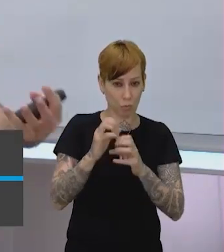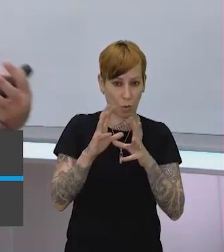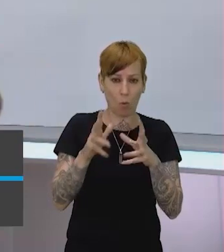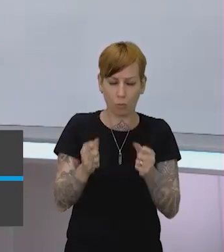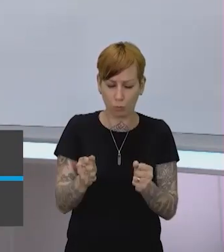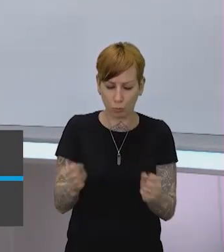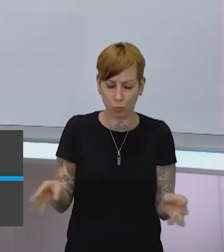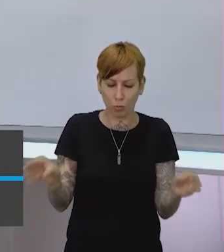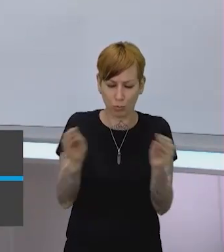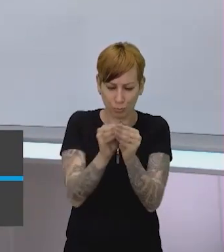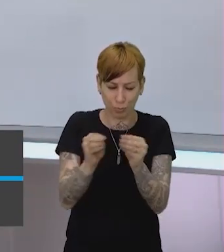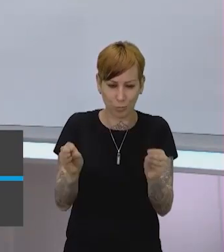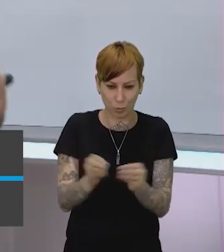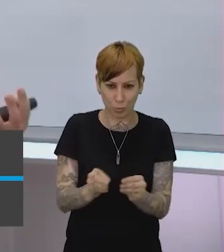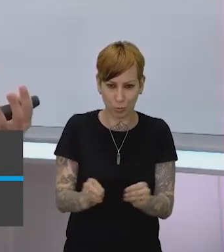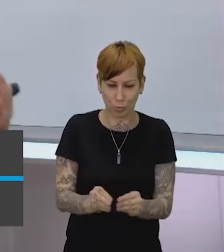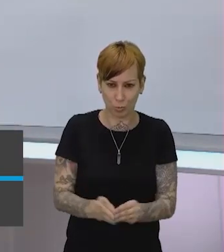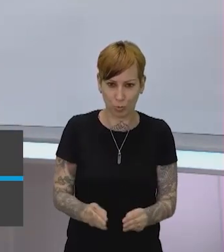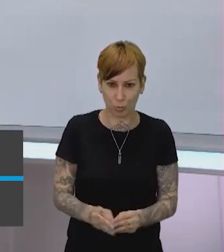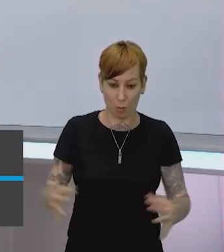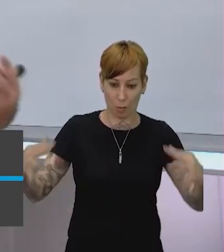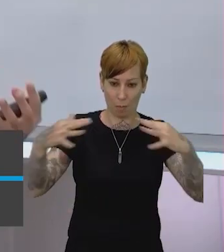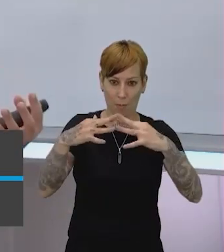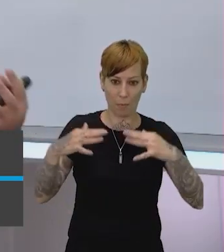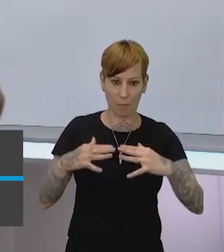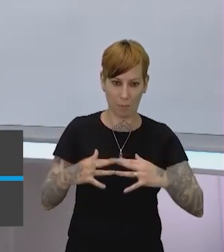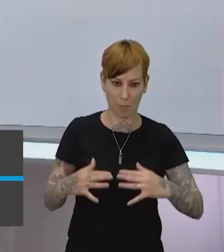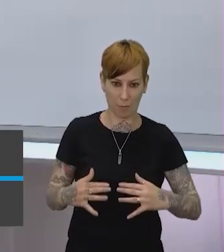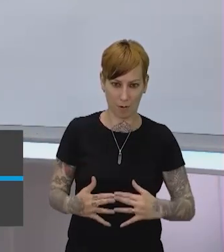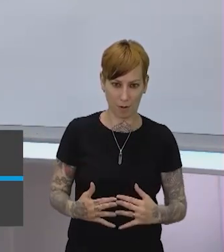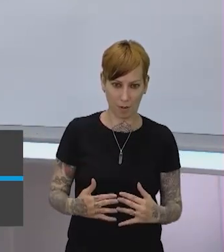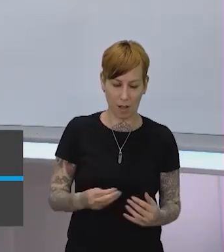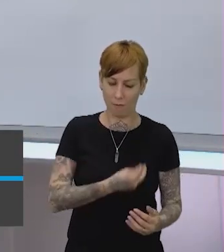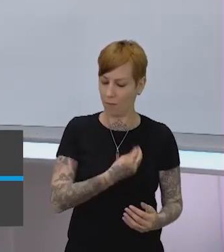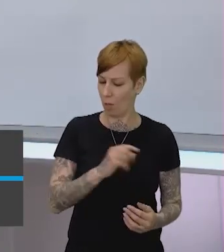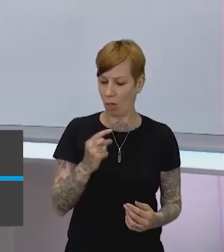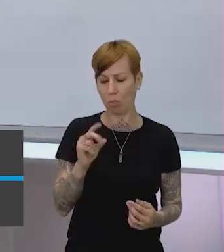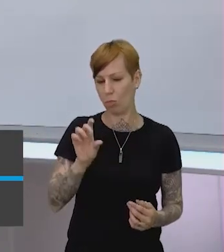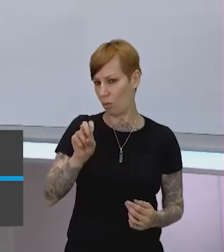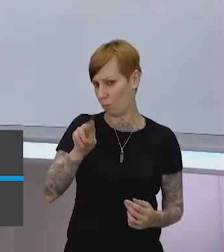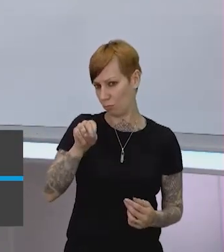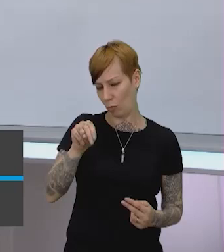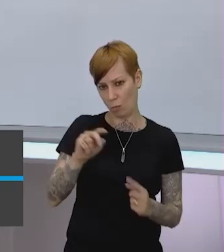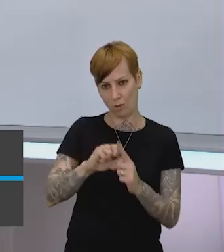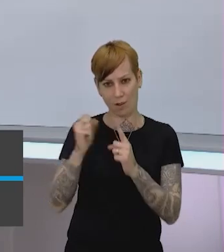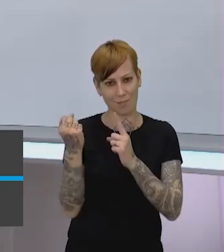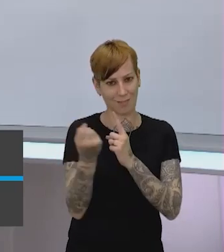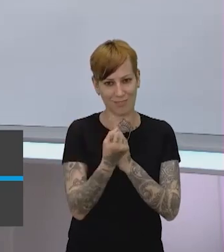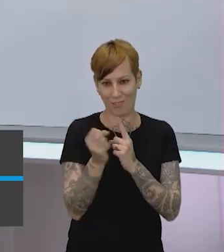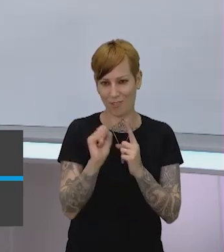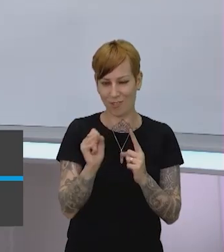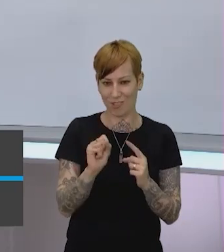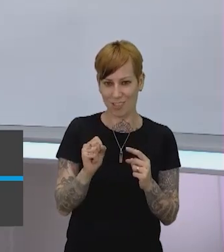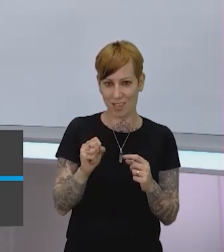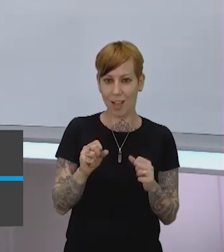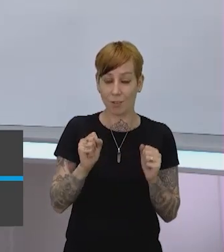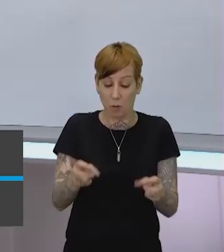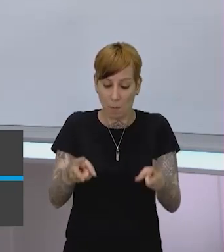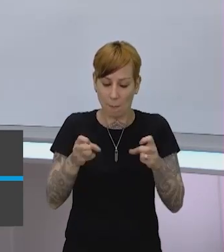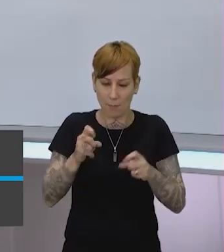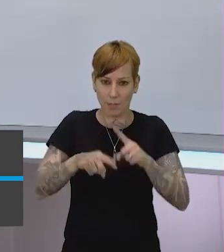tudo isso se comunicando. Então, a nossa vida, ela nunca é isolada. Um objeto, por mais que a gente possa perceber um